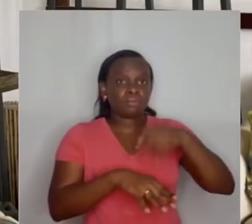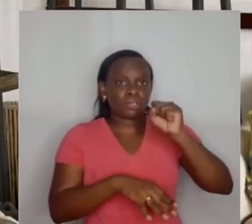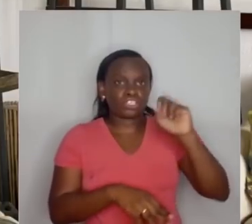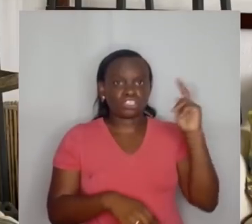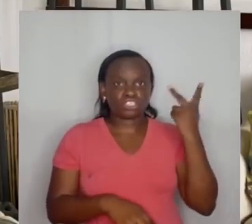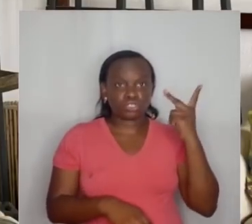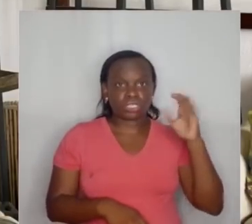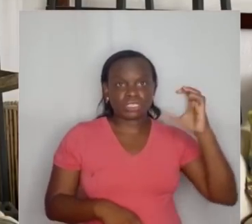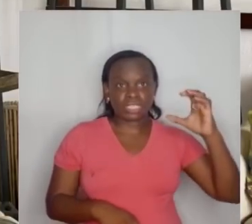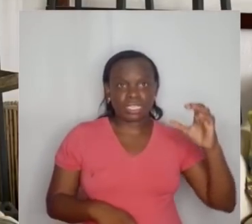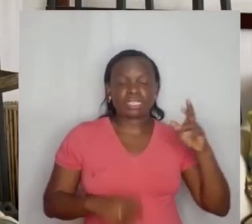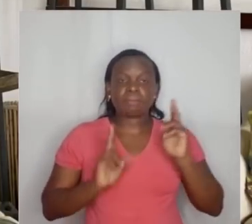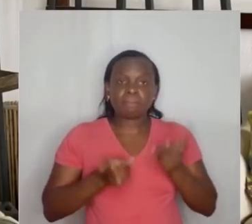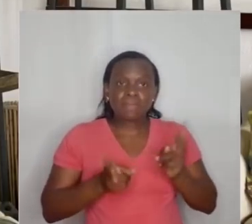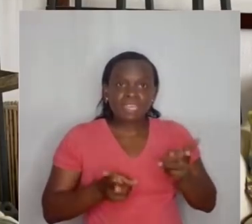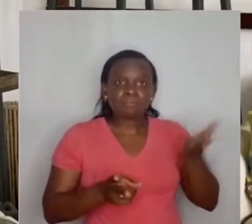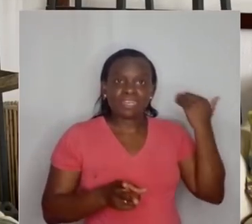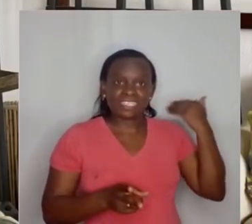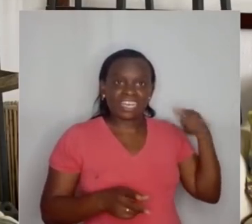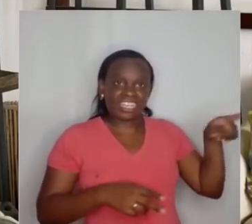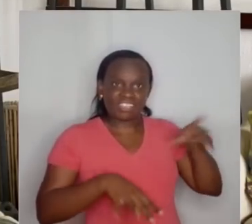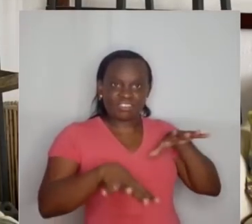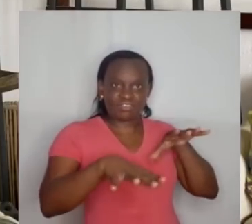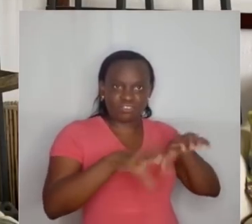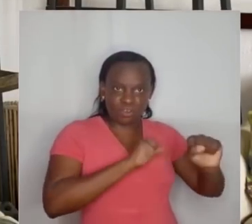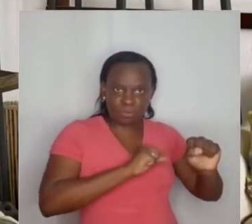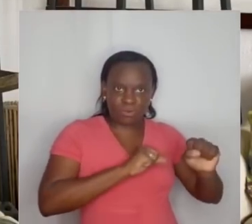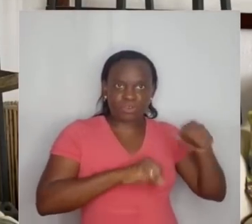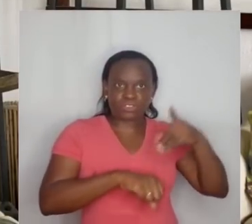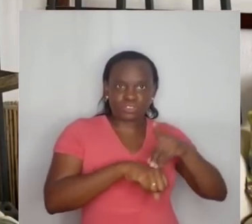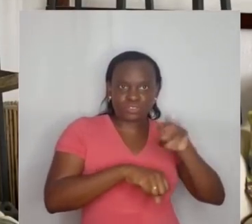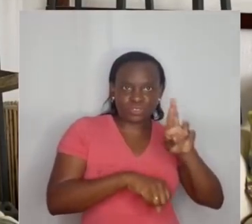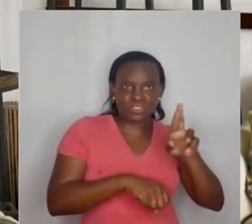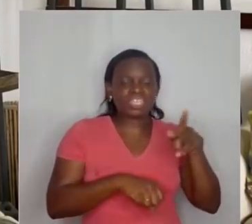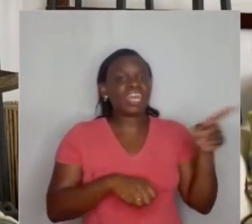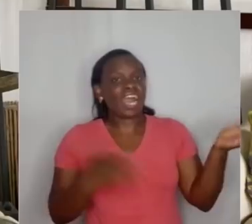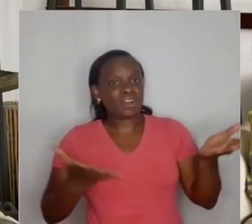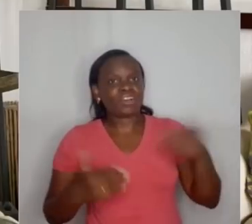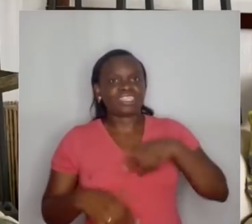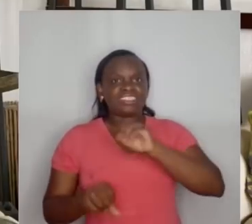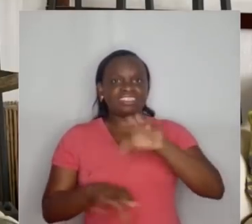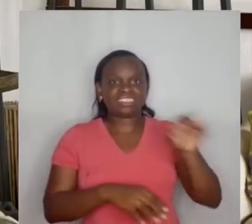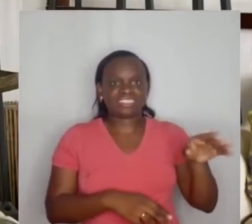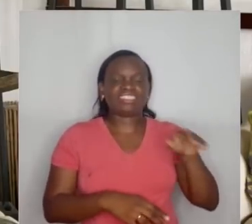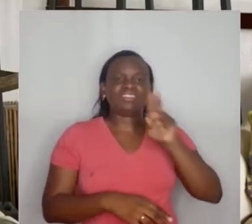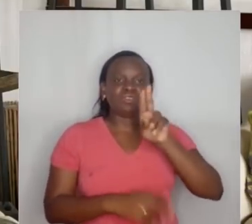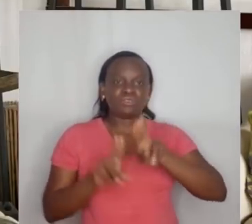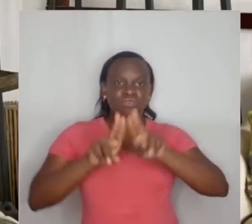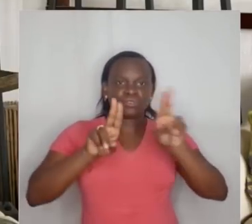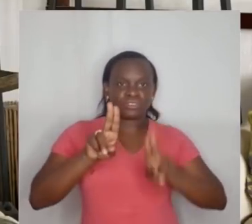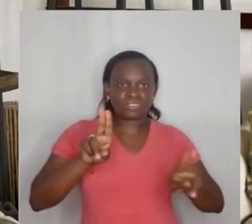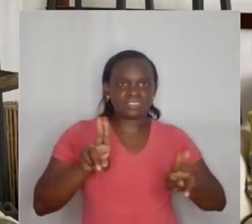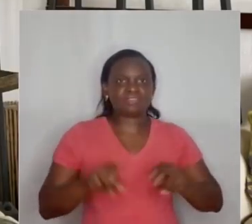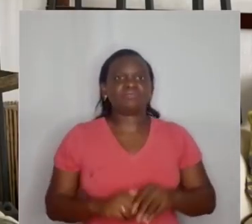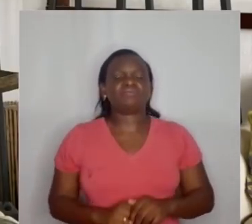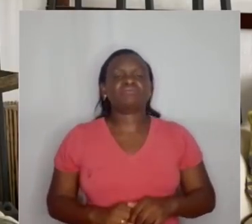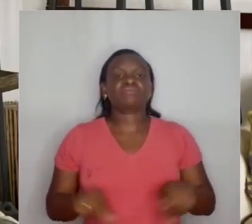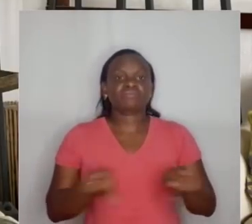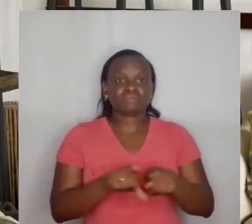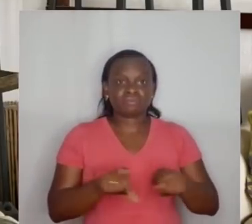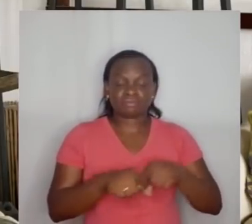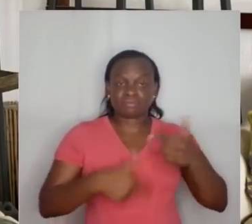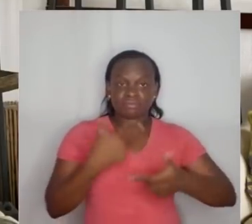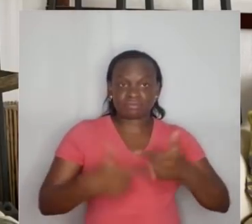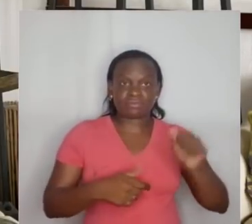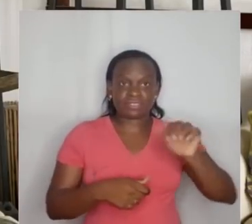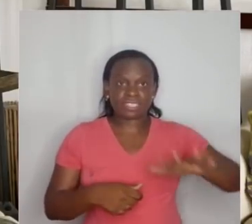História das Ciências na mesma instituição onde concluiu seu doutorado, a Universidade Federal do Rio de Janeiro. Ele trabalha